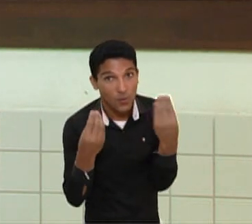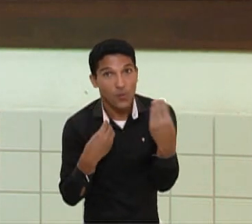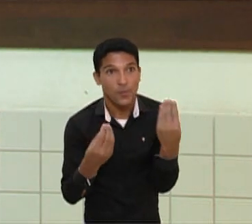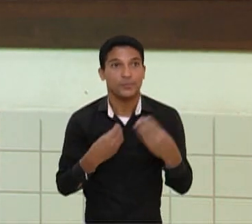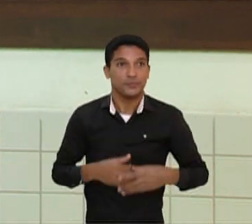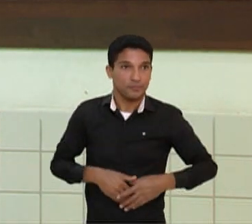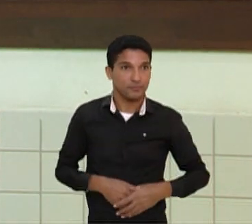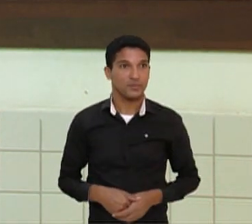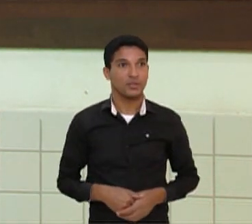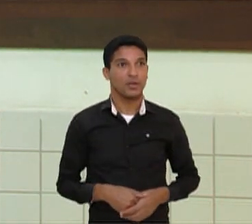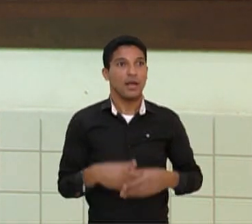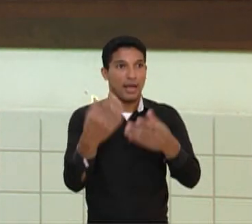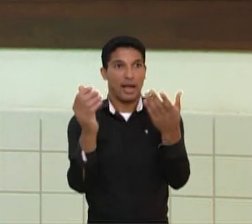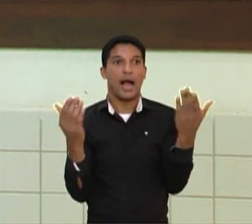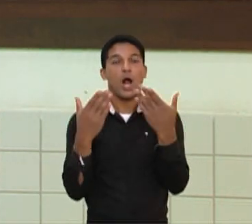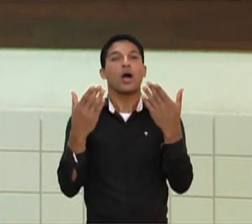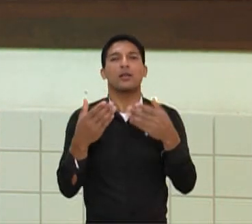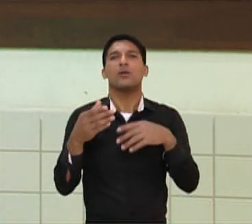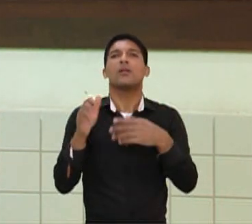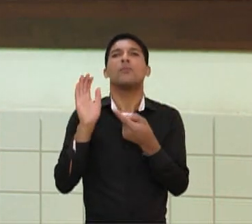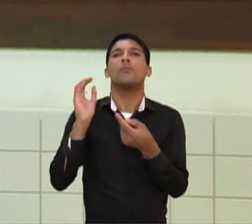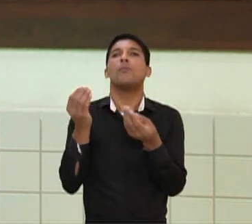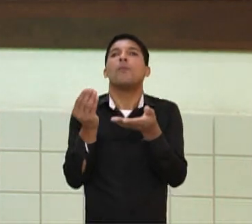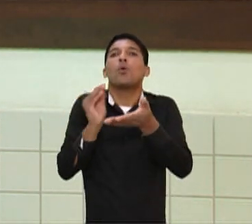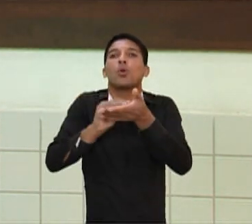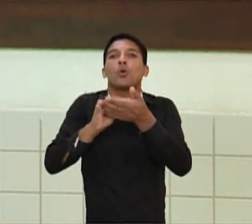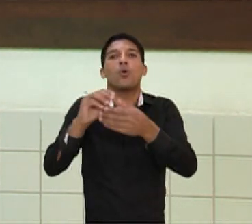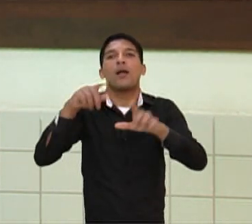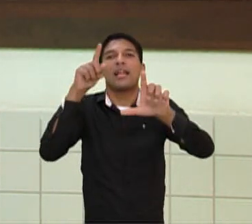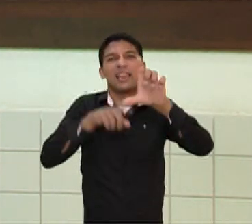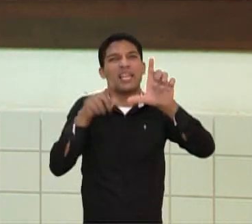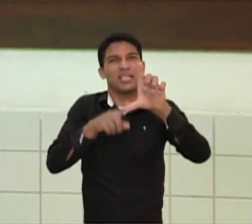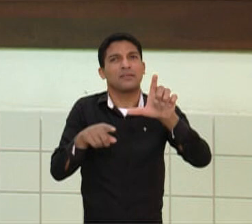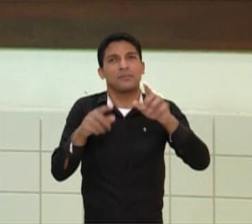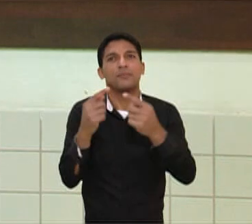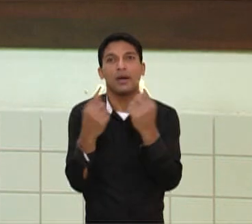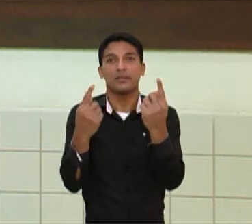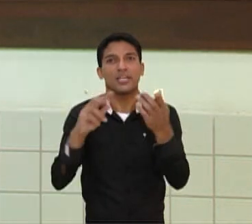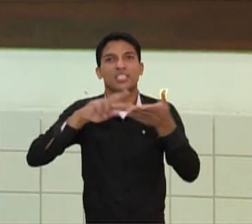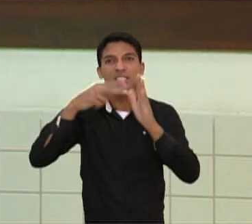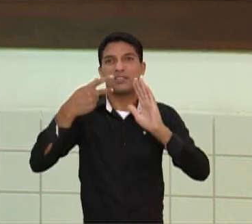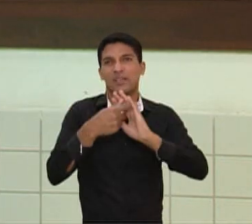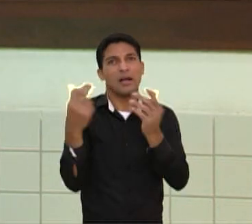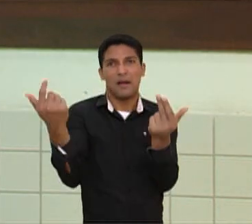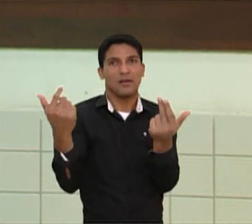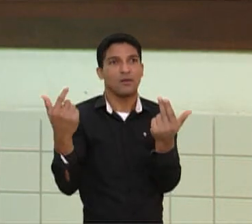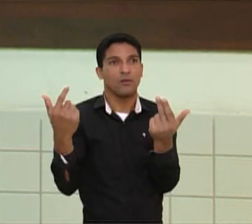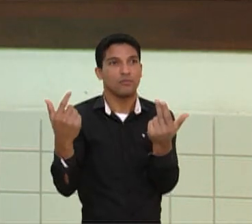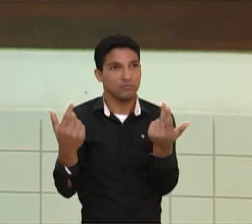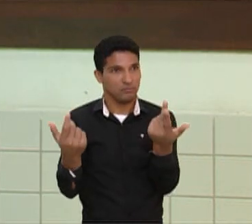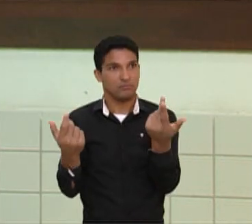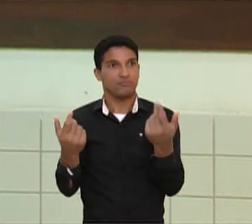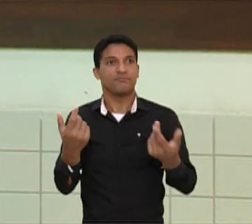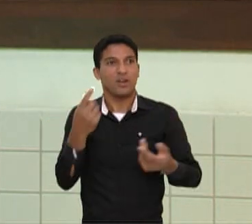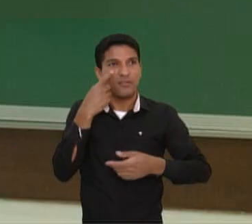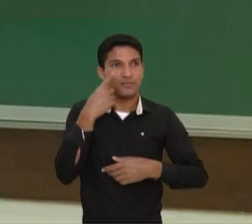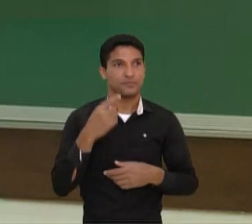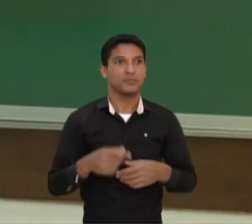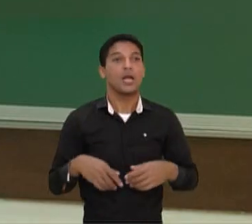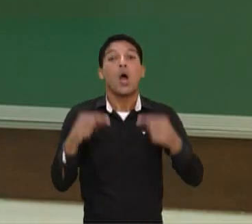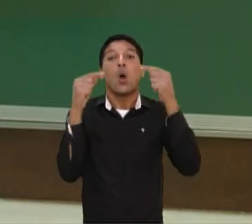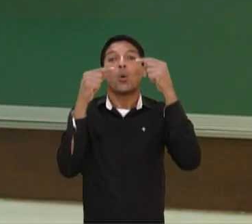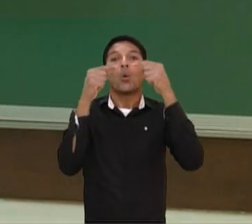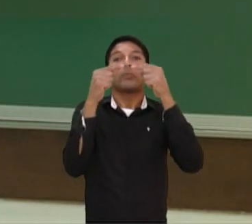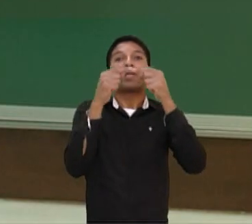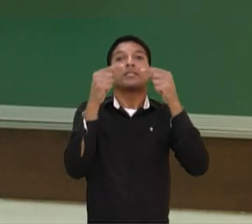escritas nomes, mas aqui na representação tem as letras, que quer dizer basicamente a mesma coisa, tá? Então, eu fiz aqui o quê? Uma combinação